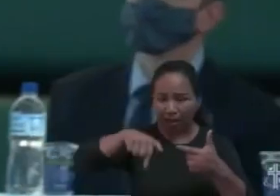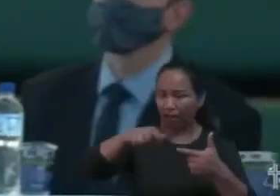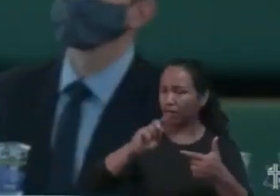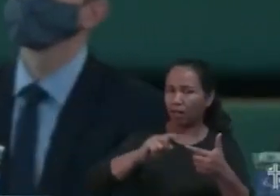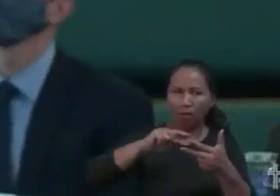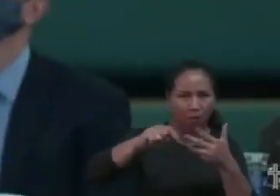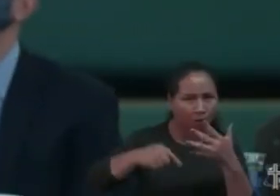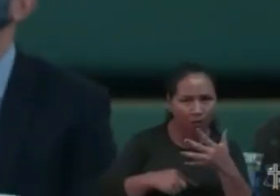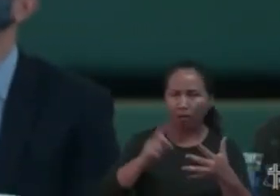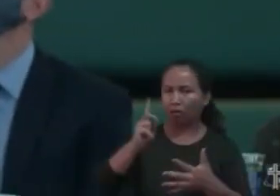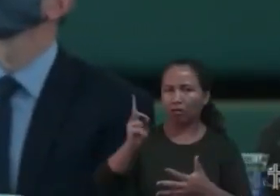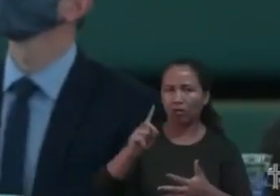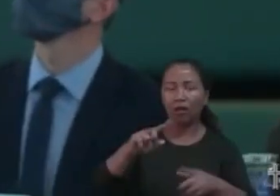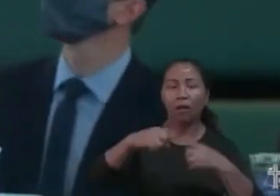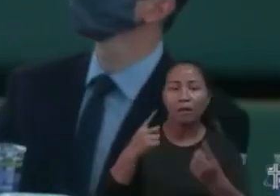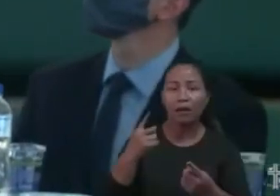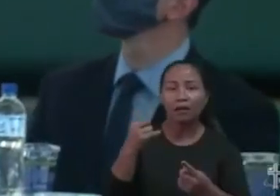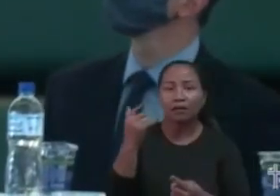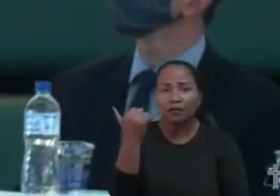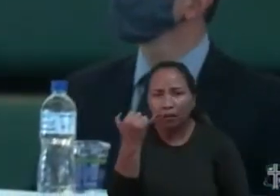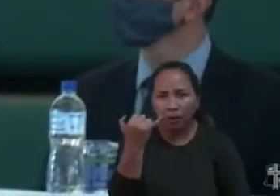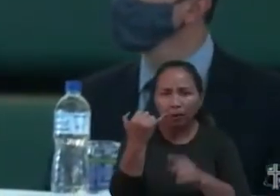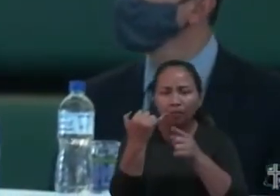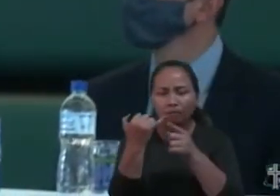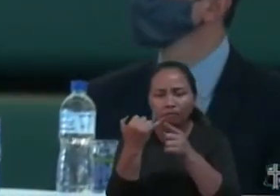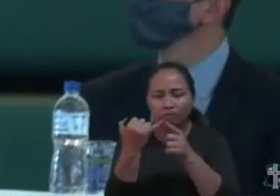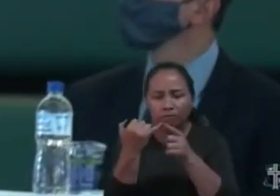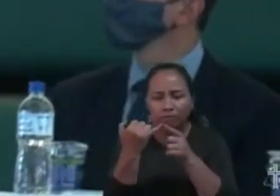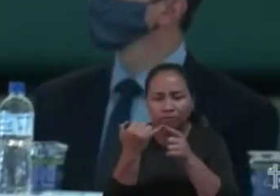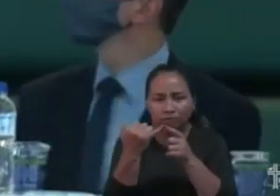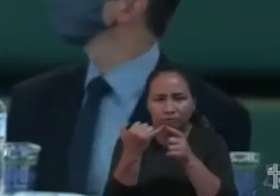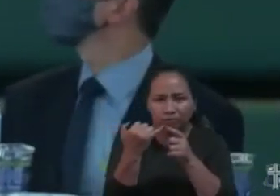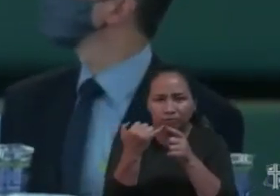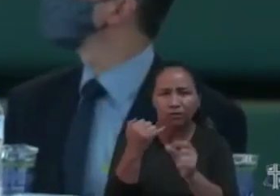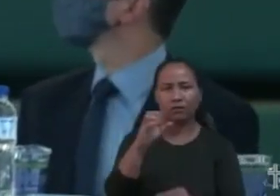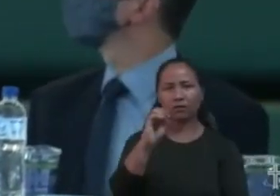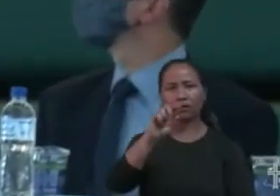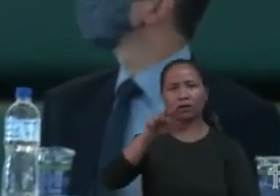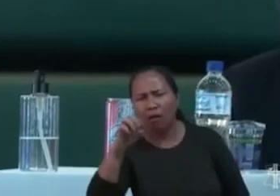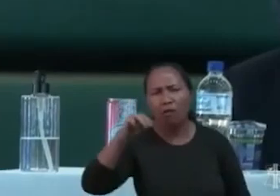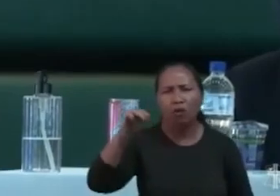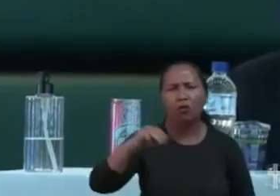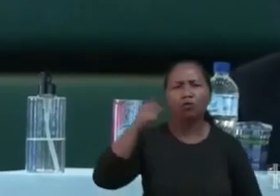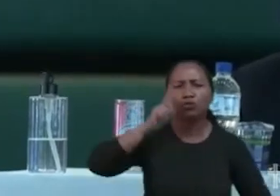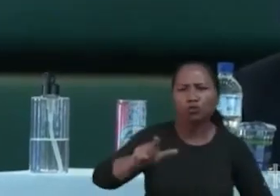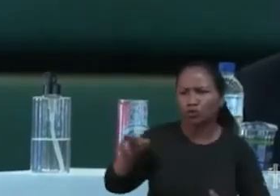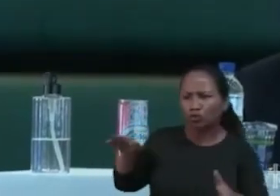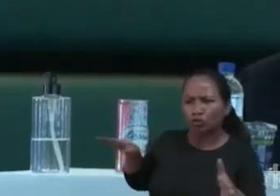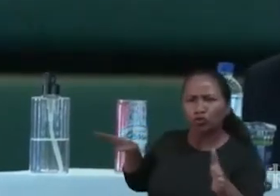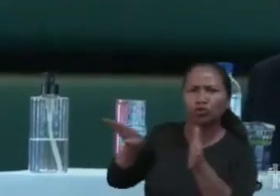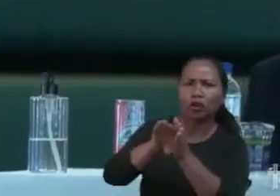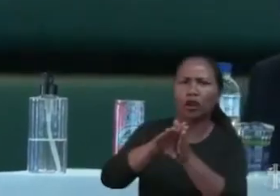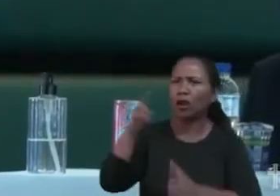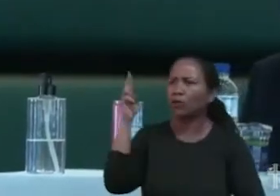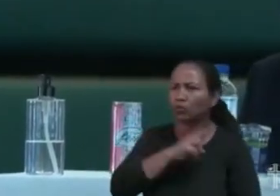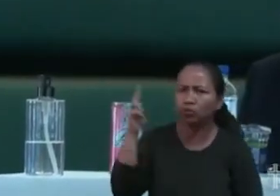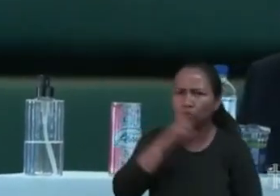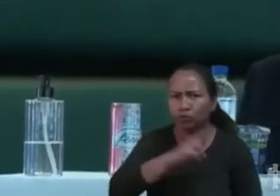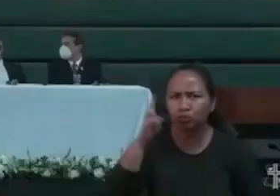e chegaria a cava abdominal no esfaqueamento do então candidato Jair Bolsonaro. Então,